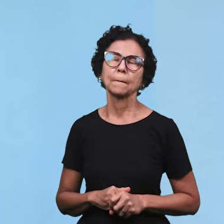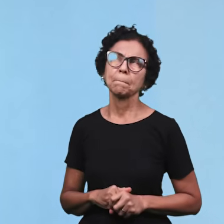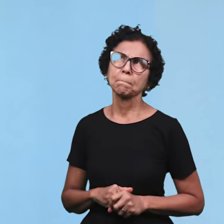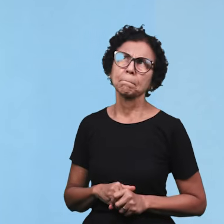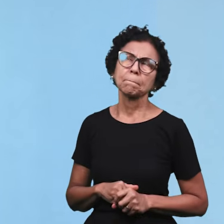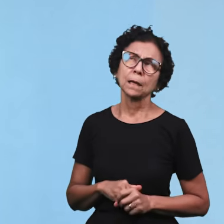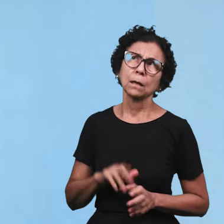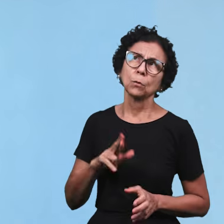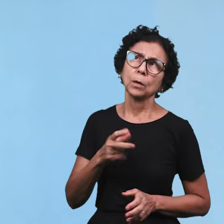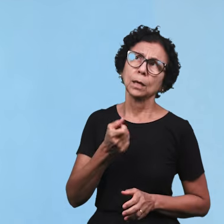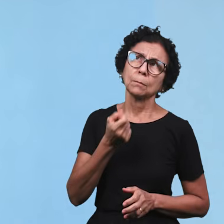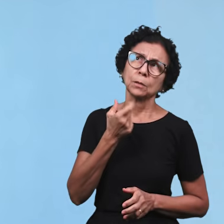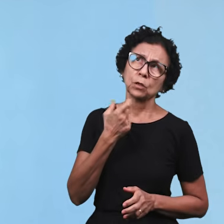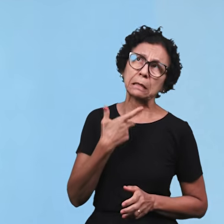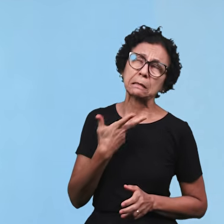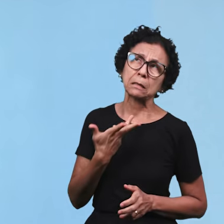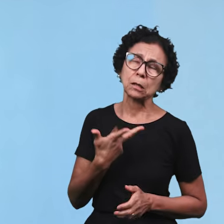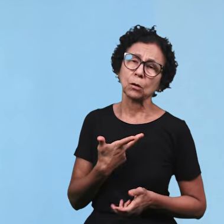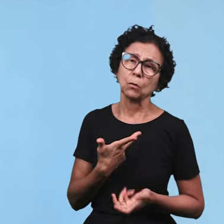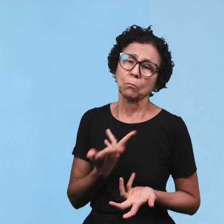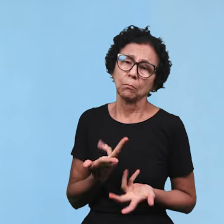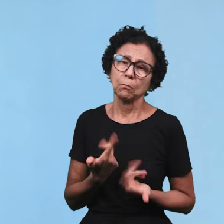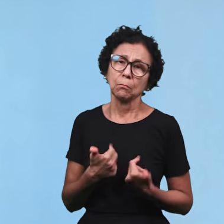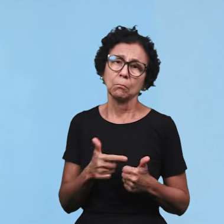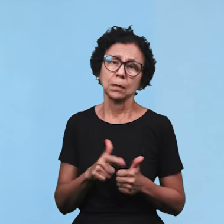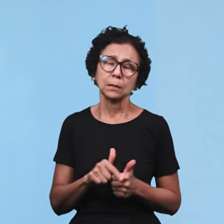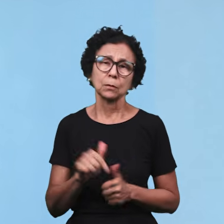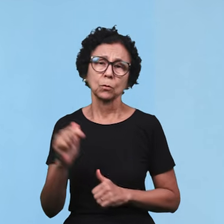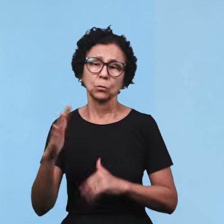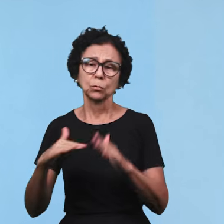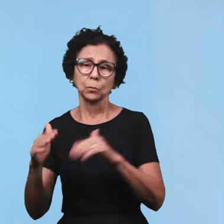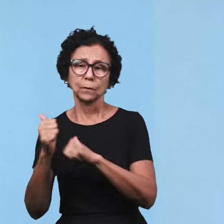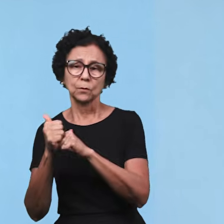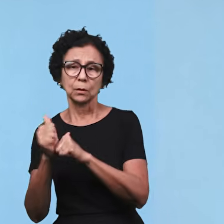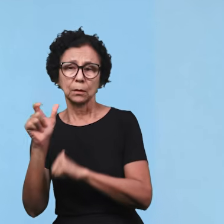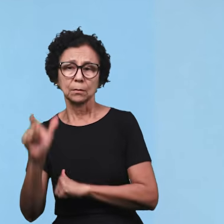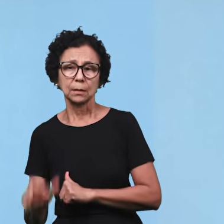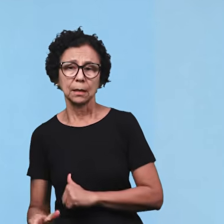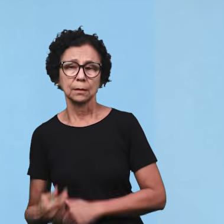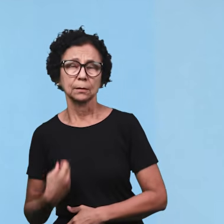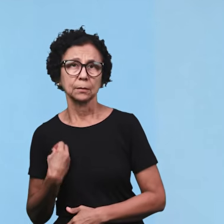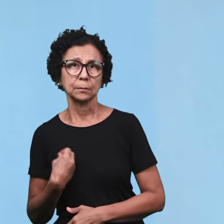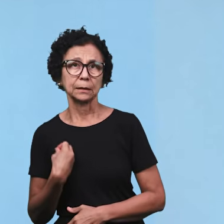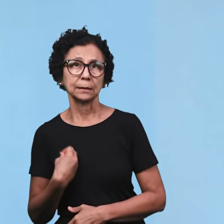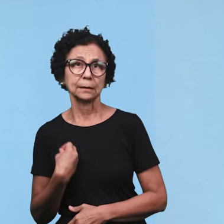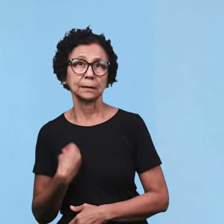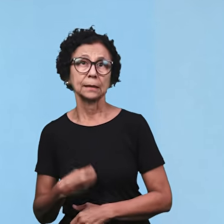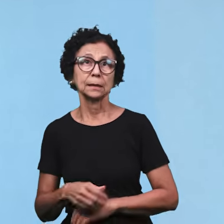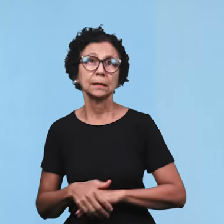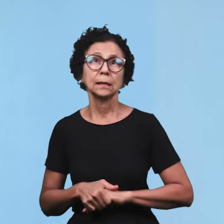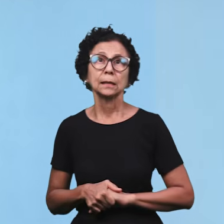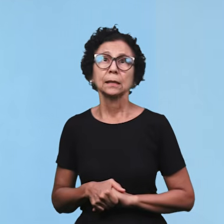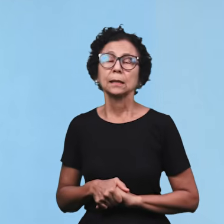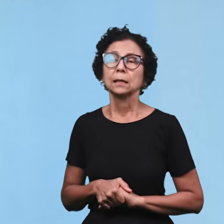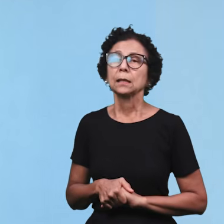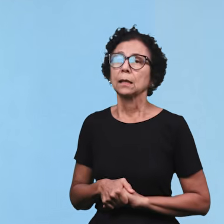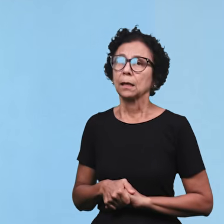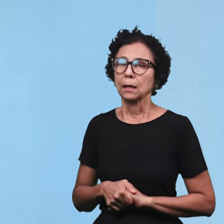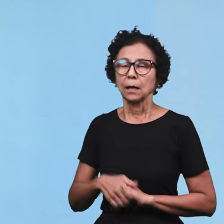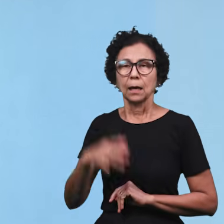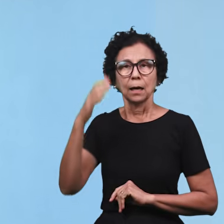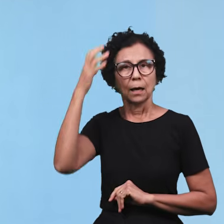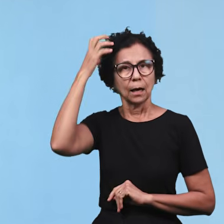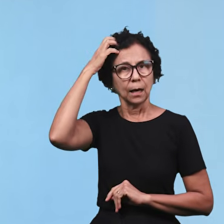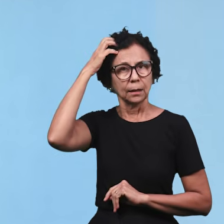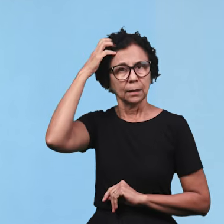quanto mais medicação, mas enquanto o anestesista, o anestesiologista está presente ali, a gente inclusive tem que infiltrar menos anestésico local